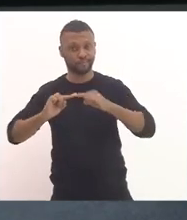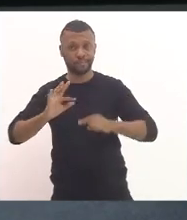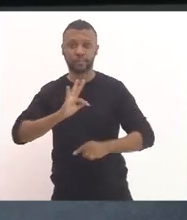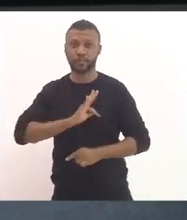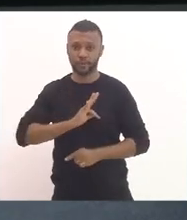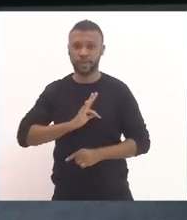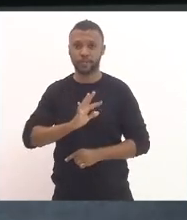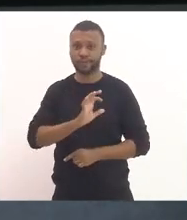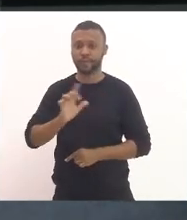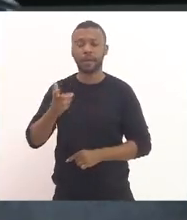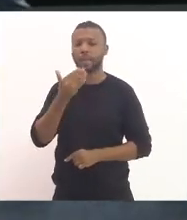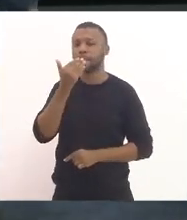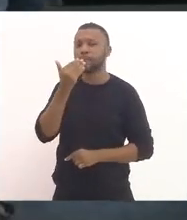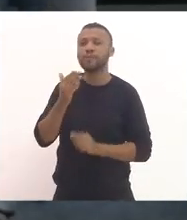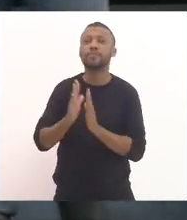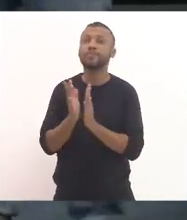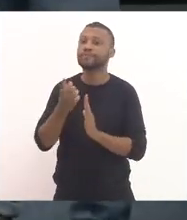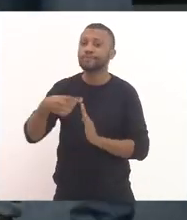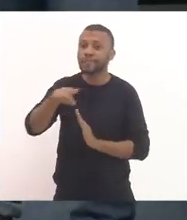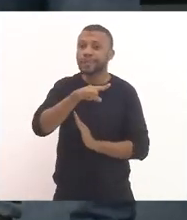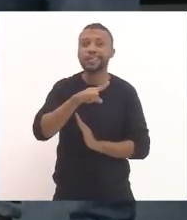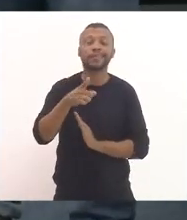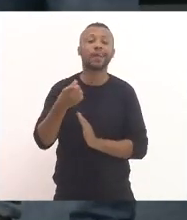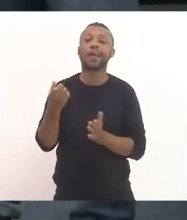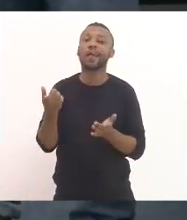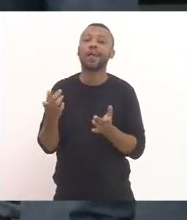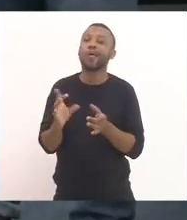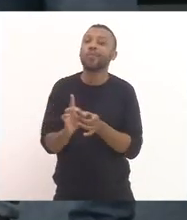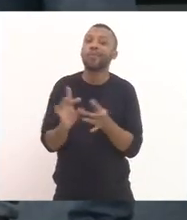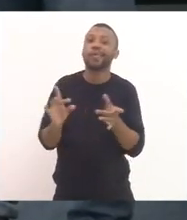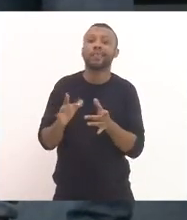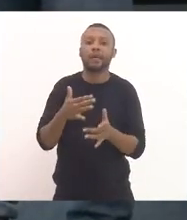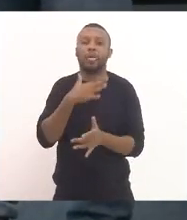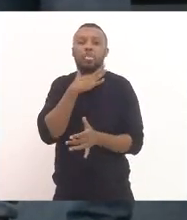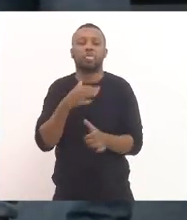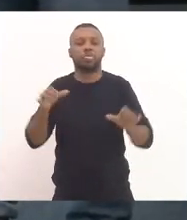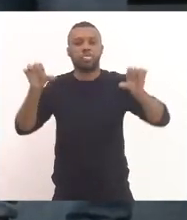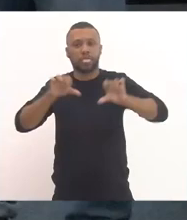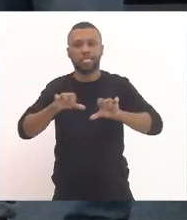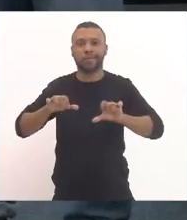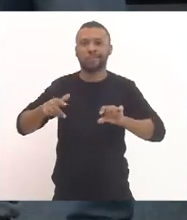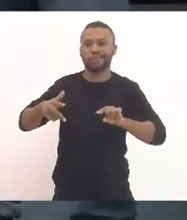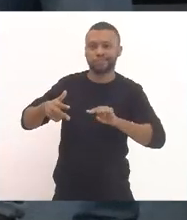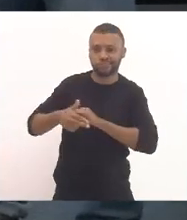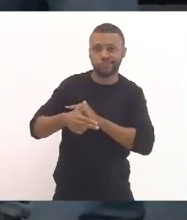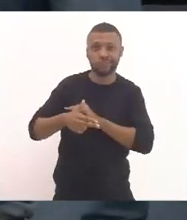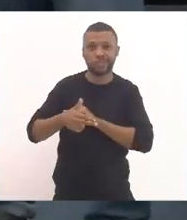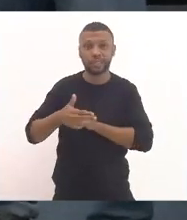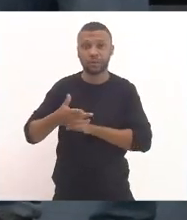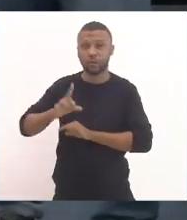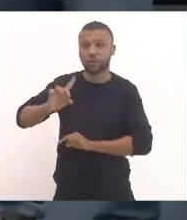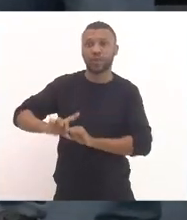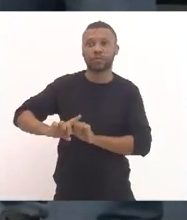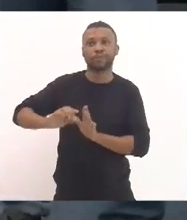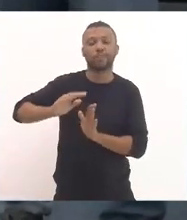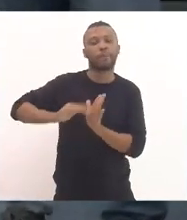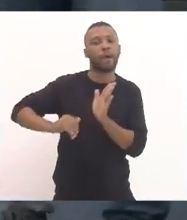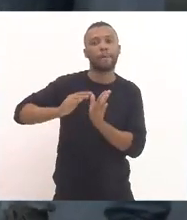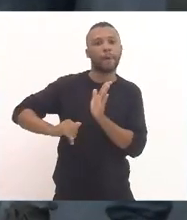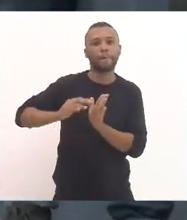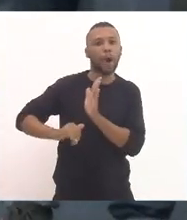Então queria pedir aos senhores que não deixe que a crise impeça de serem direito a